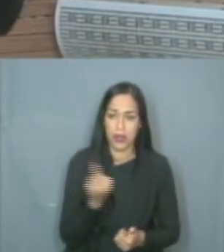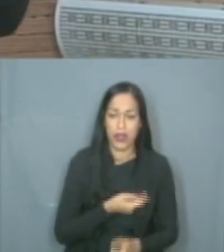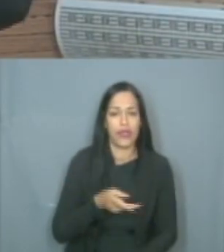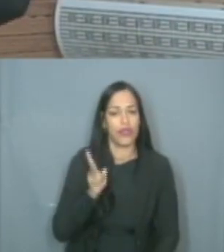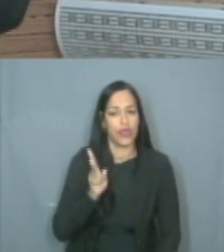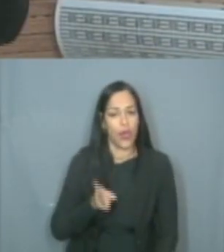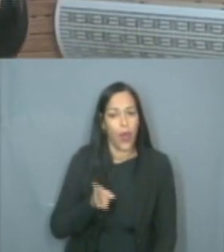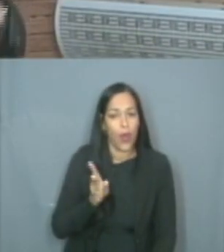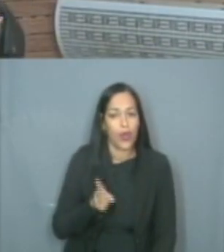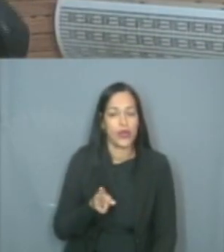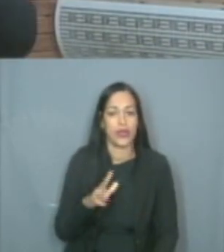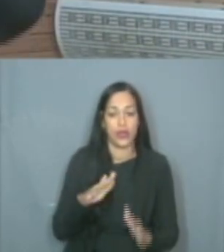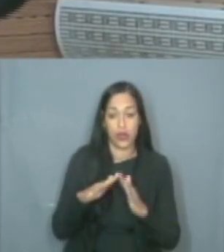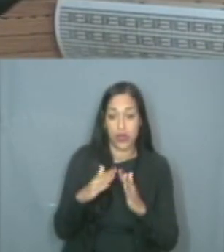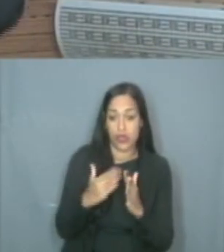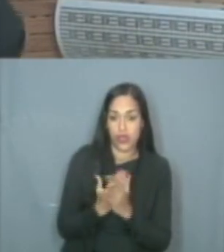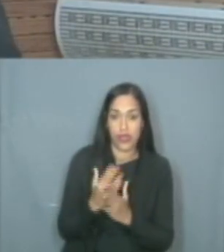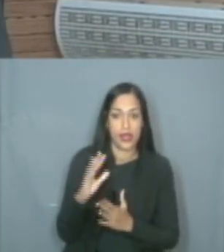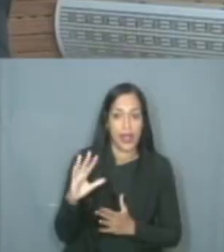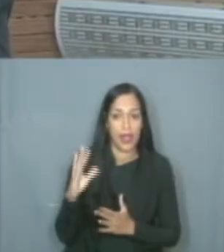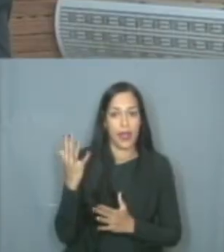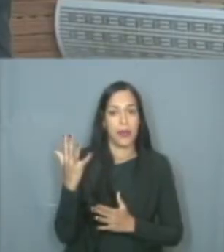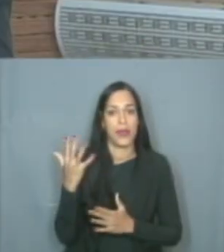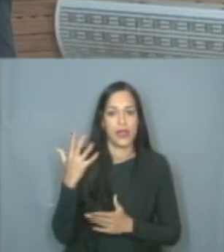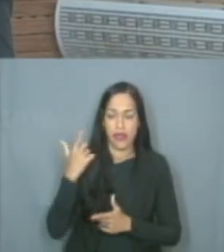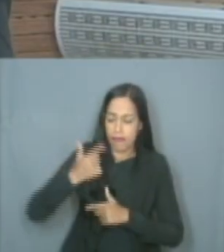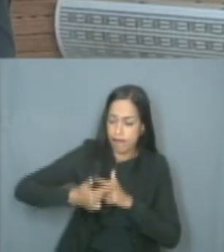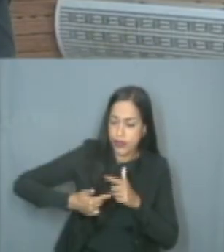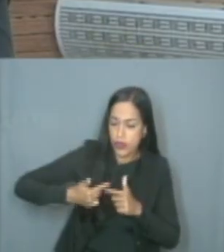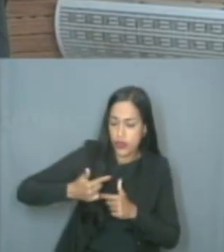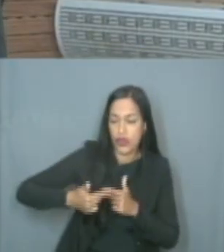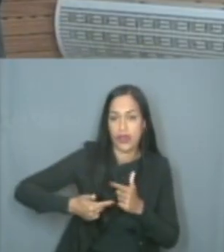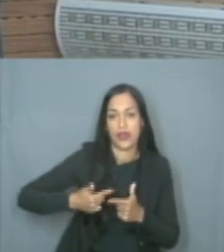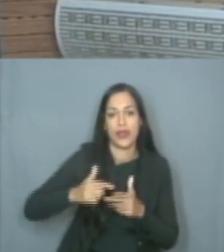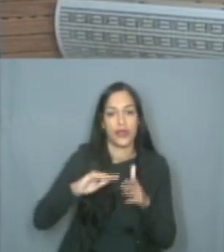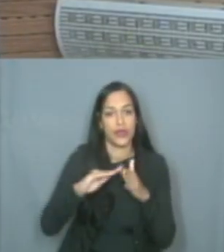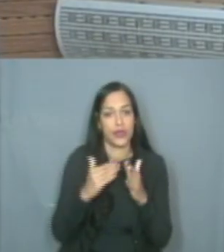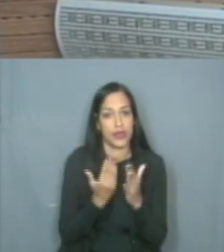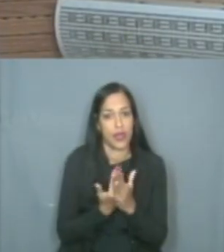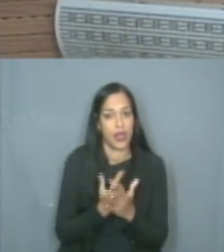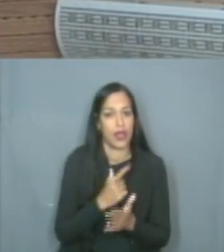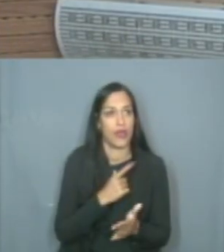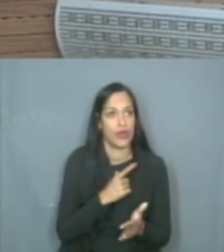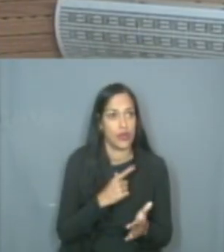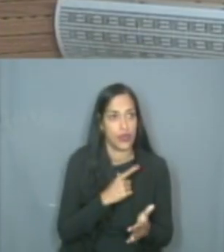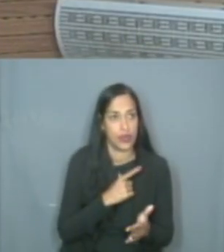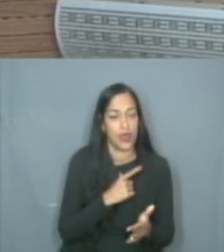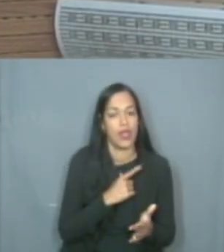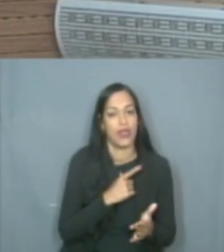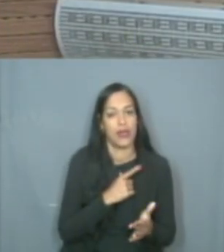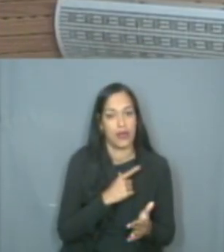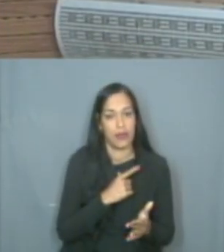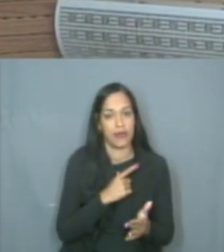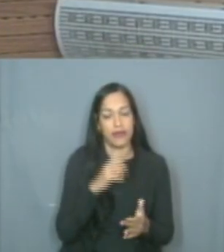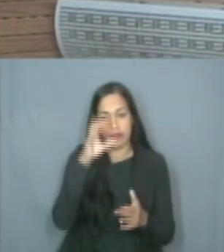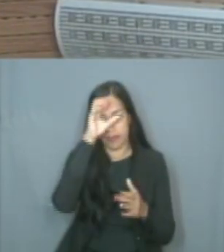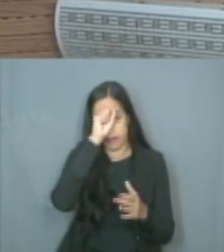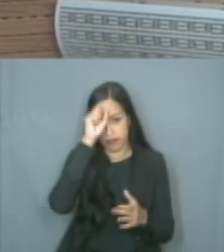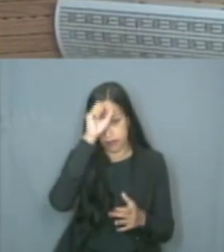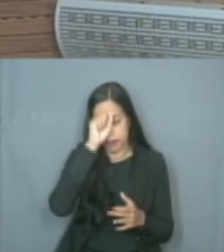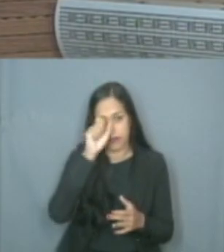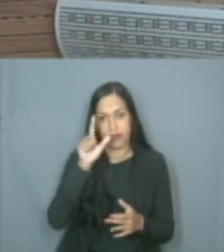as escolas climatizadas, todos funcionando, e os estudantes tenham o retorno nas suas